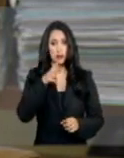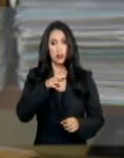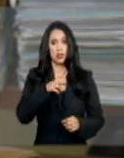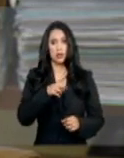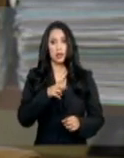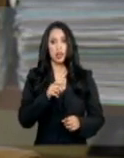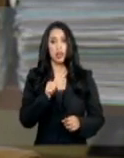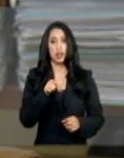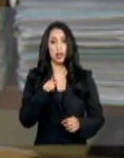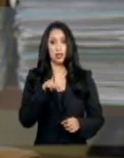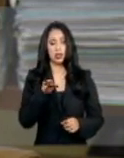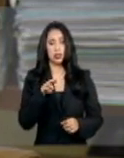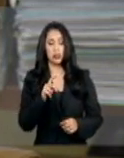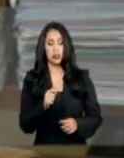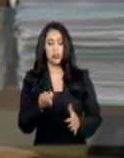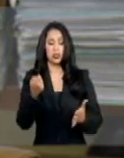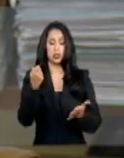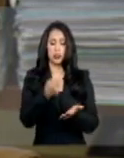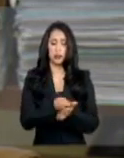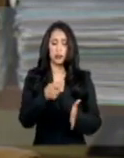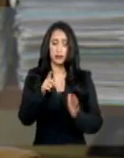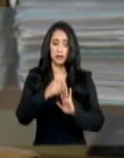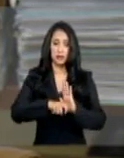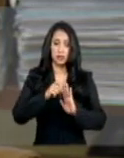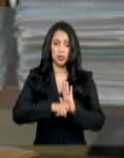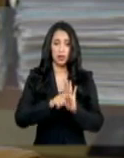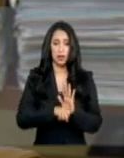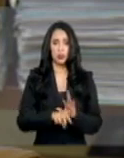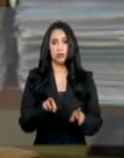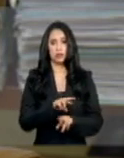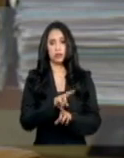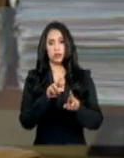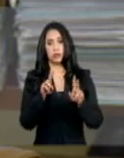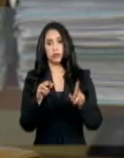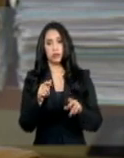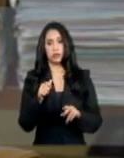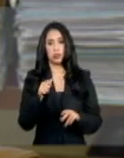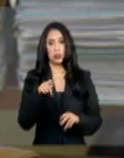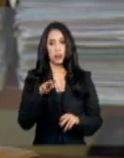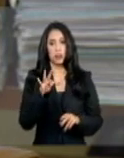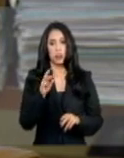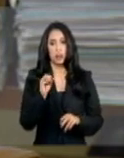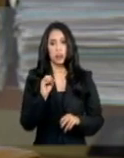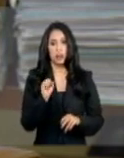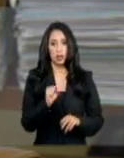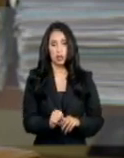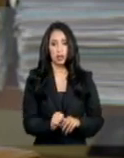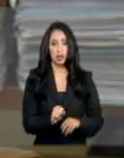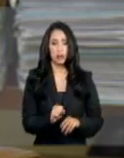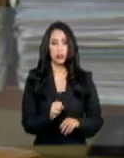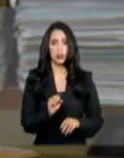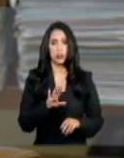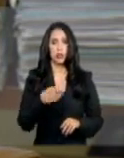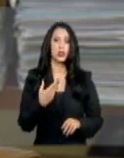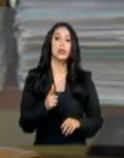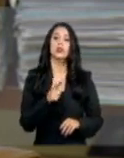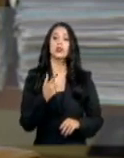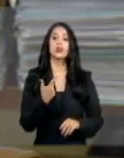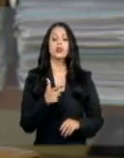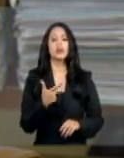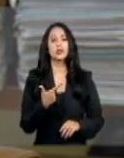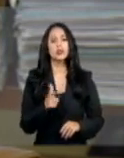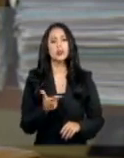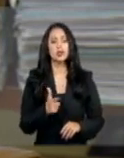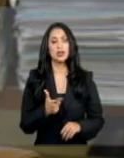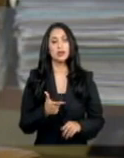tributária muitas das quais configuram atos eivados de ilicitude quando não de transgressão